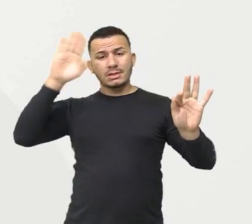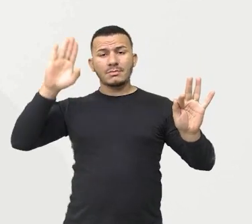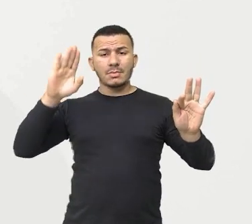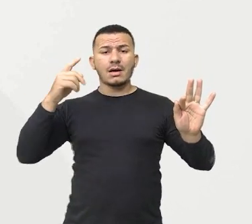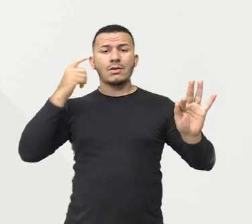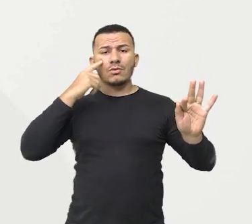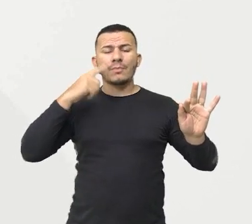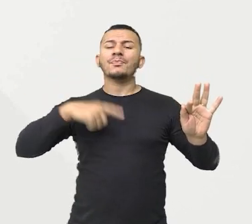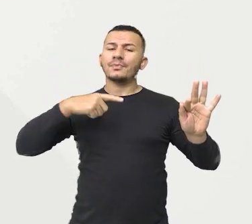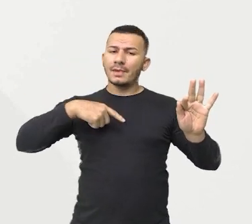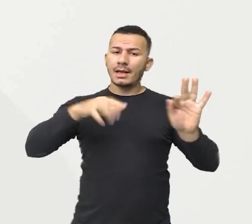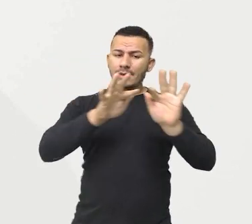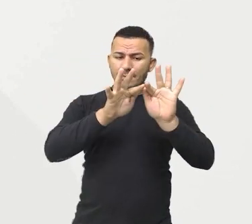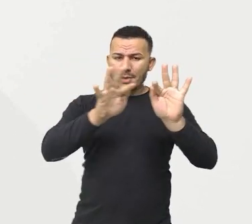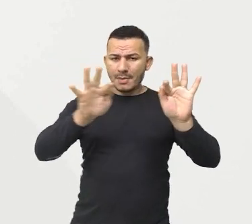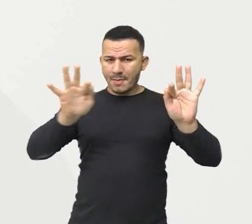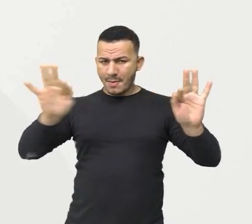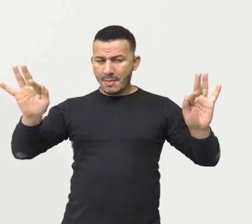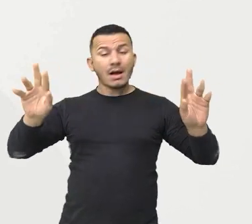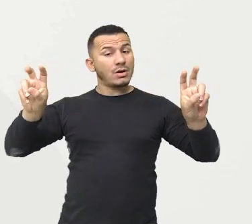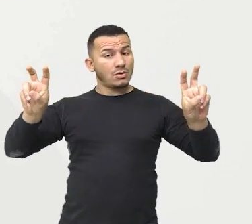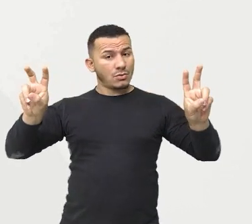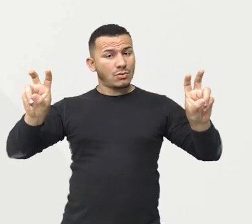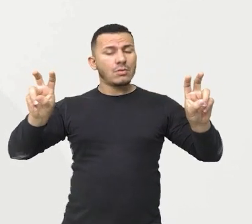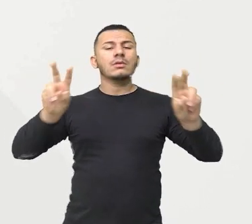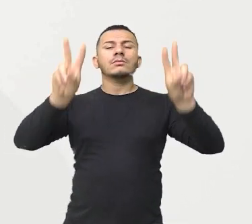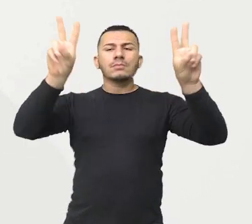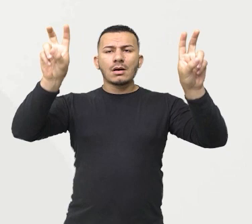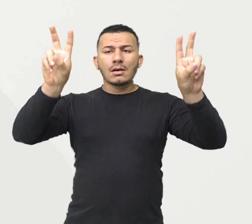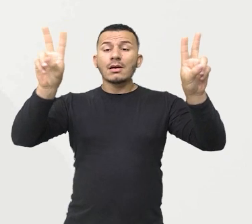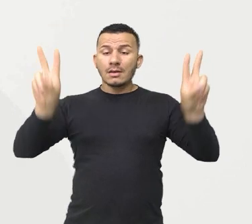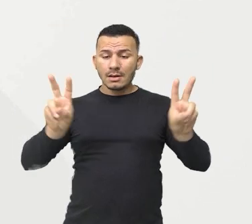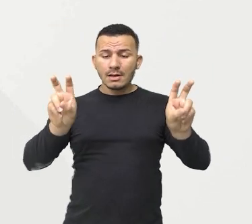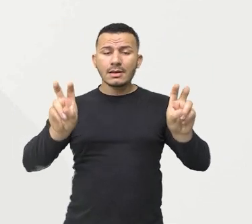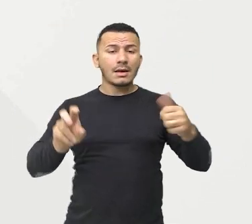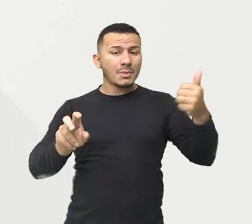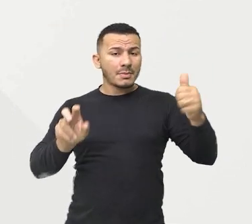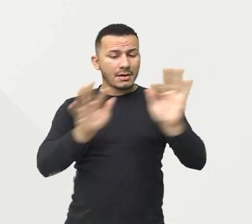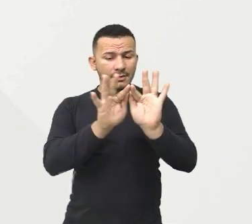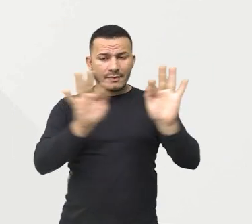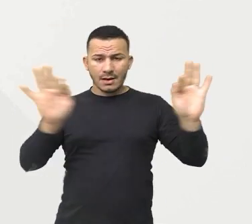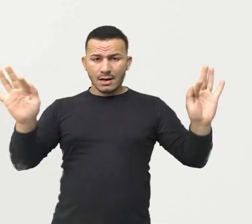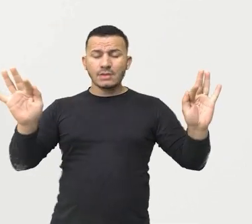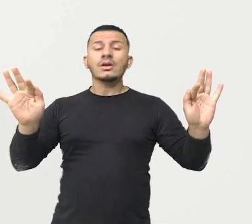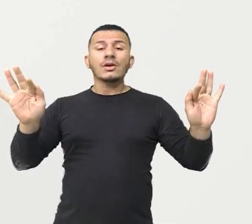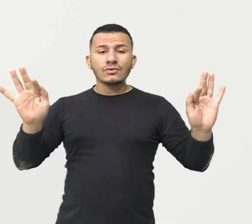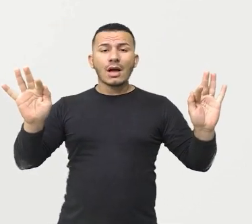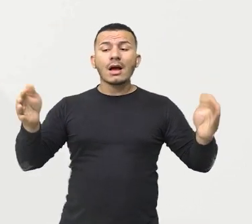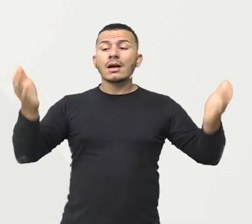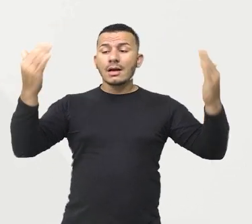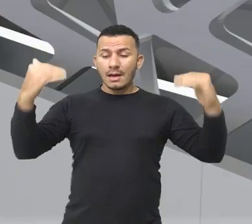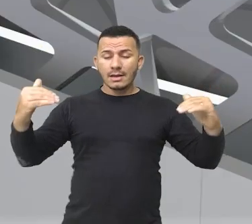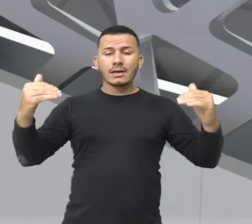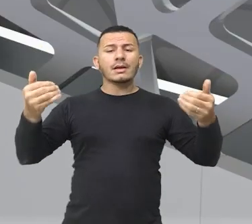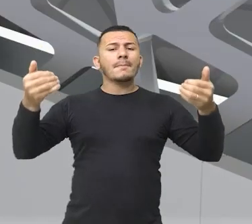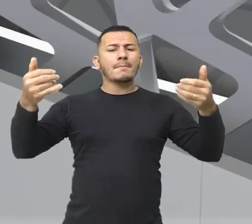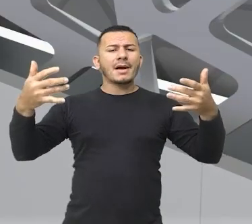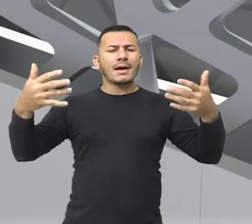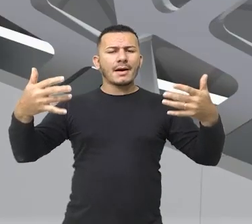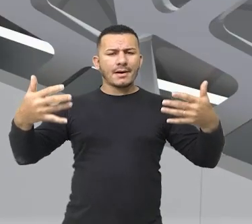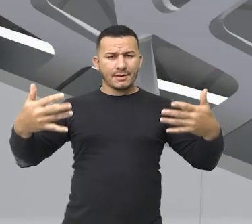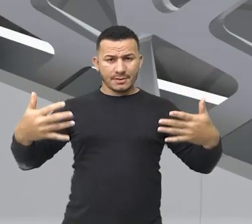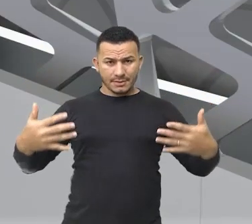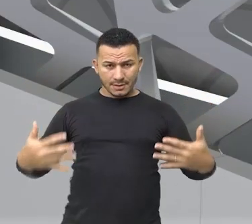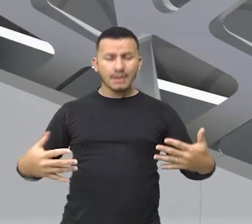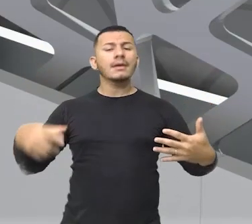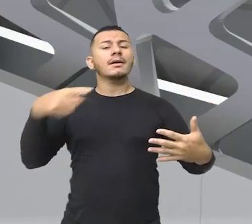ideia principal sobre o tema logo na primeira frase. E depois, a partir dessa ideia principal, a gente